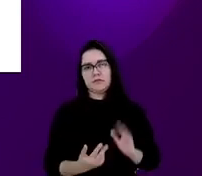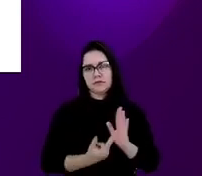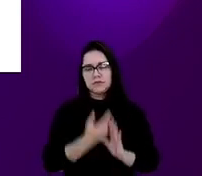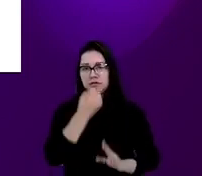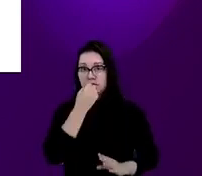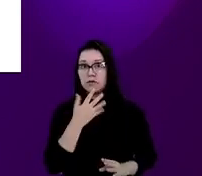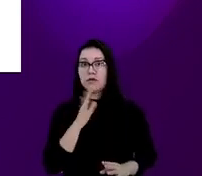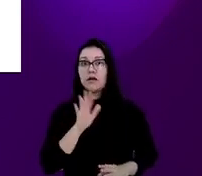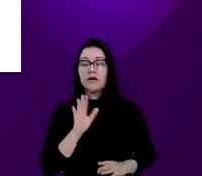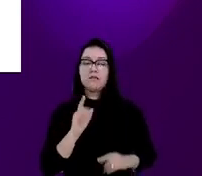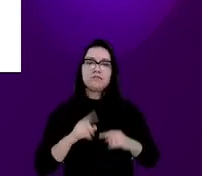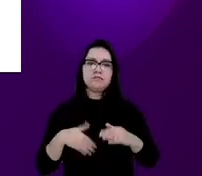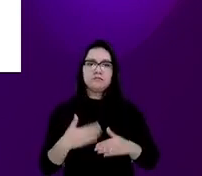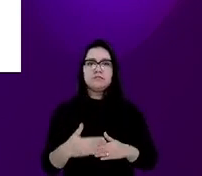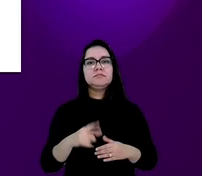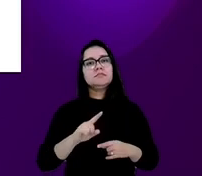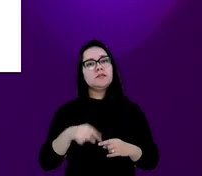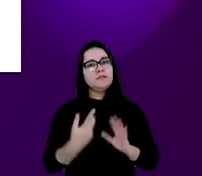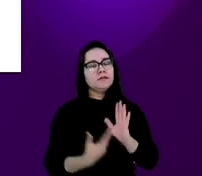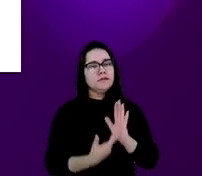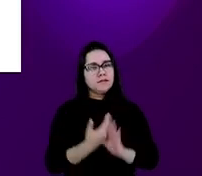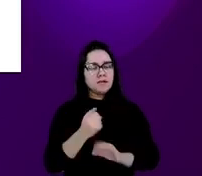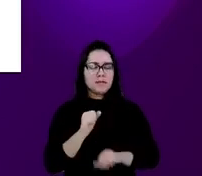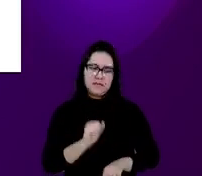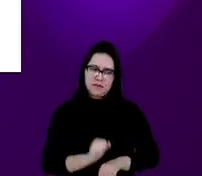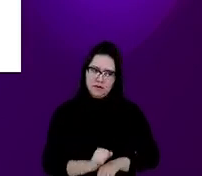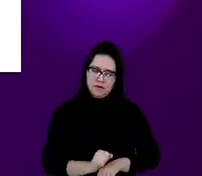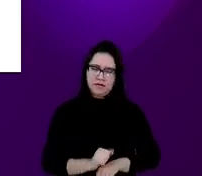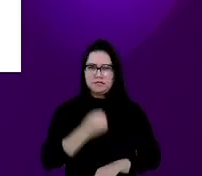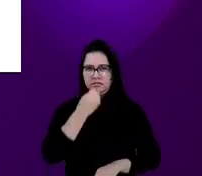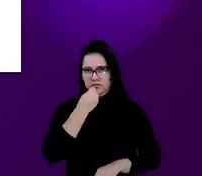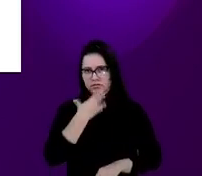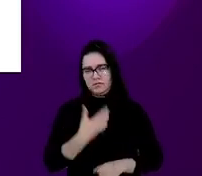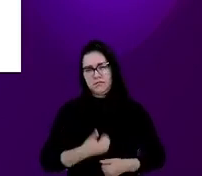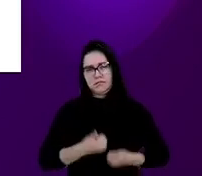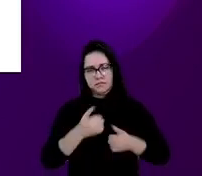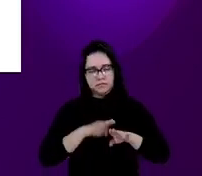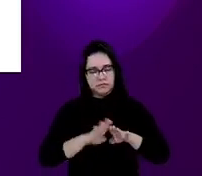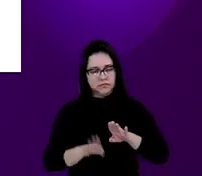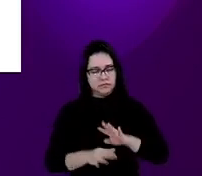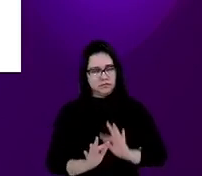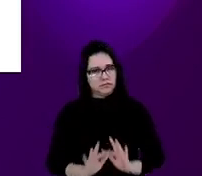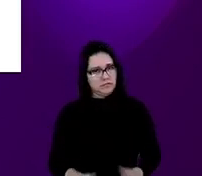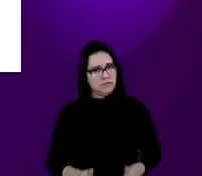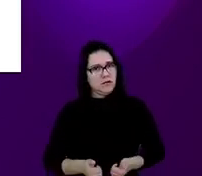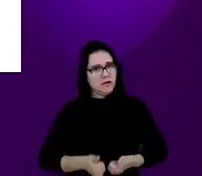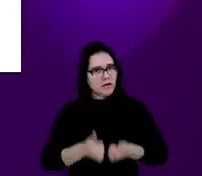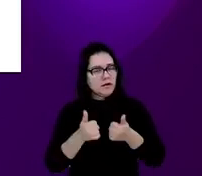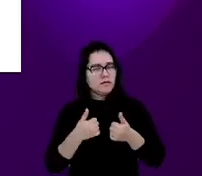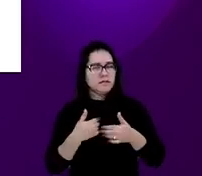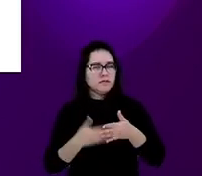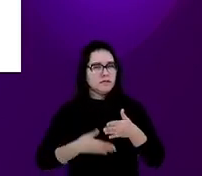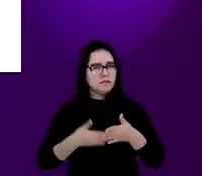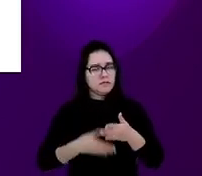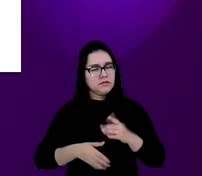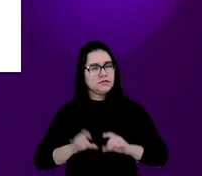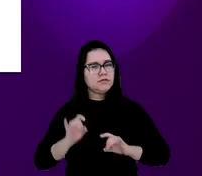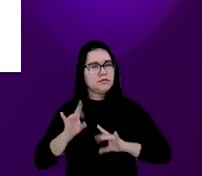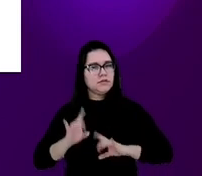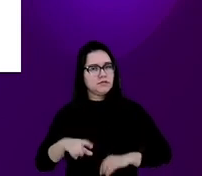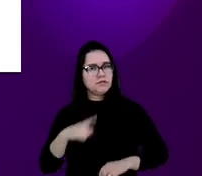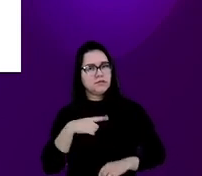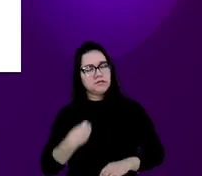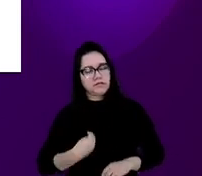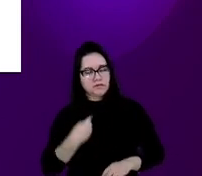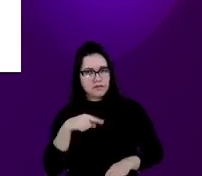que avança na cirurgia, mas é aquele que para na cirurgia. Tem a humildade de entender o limite técnico que a gente está vivendo naquele